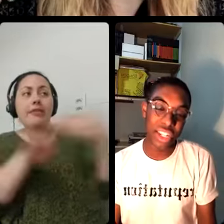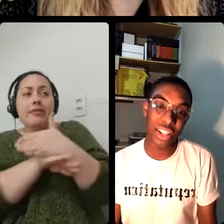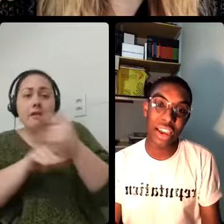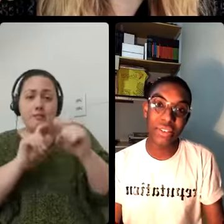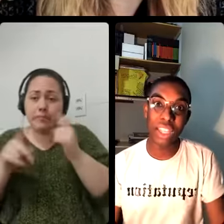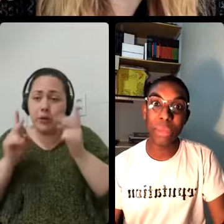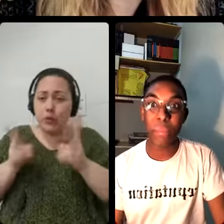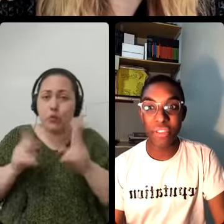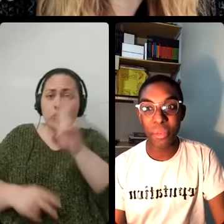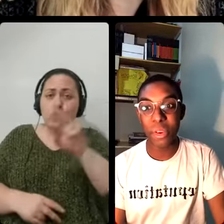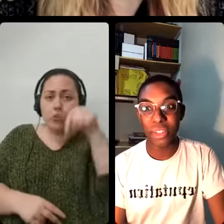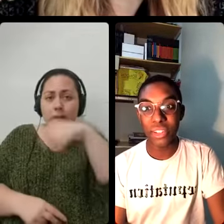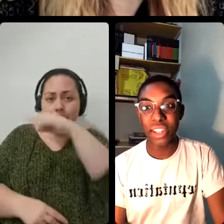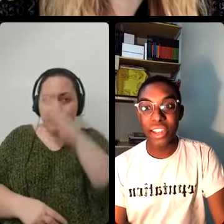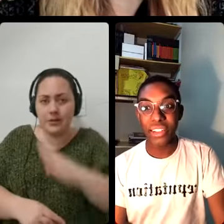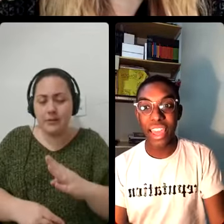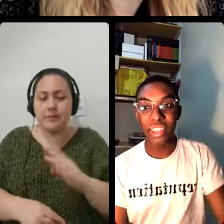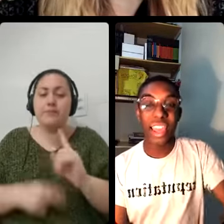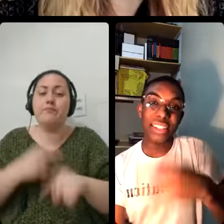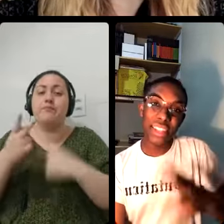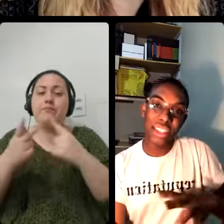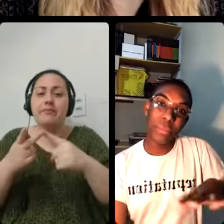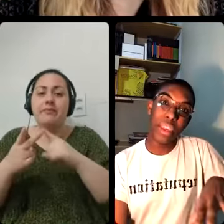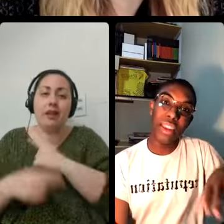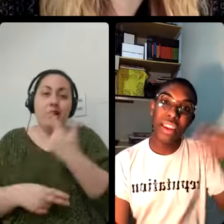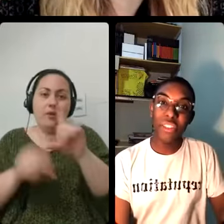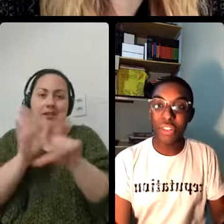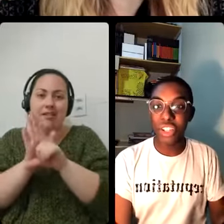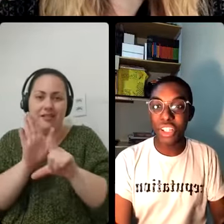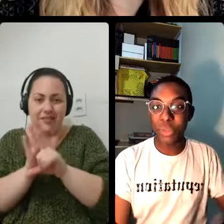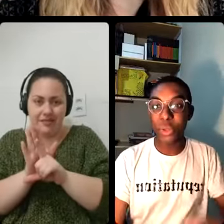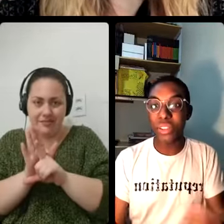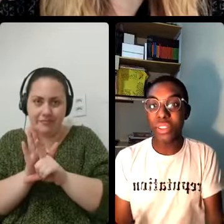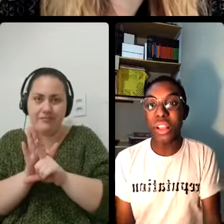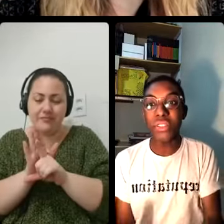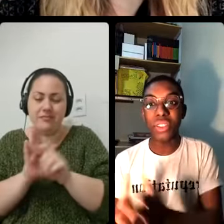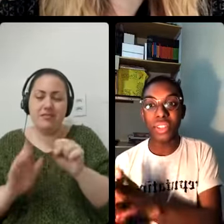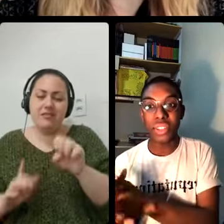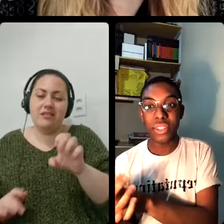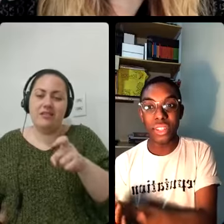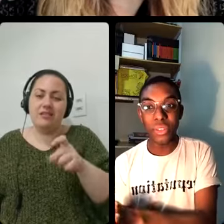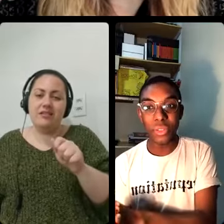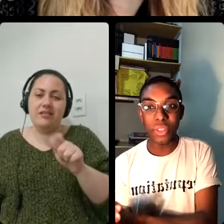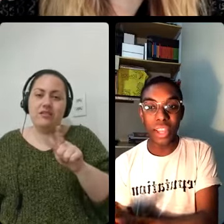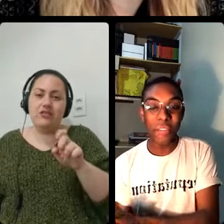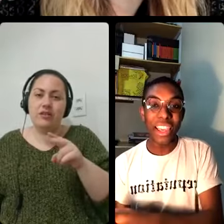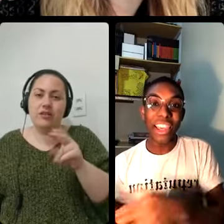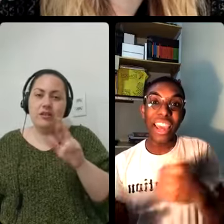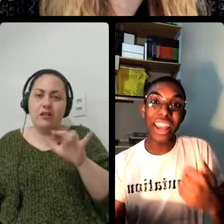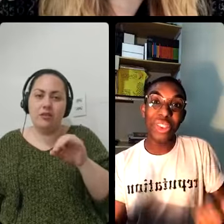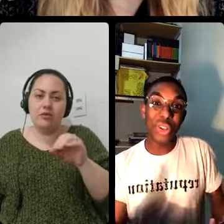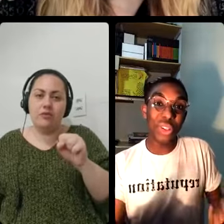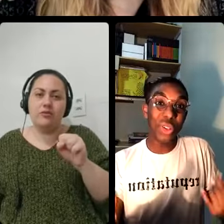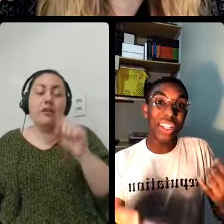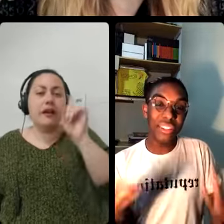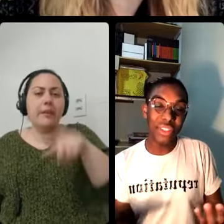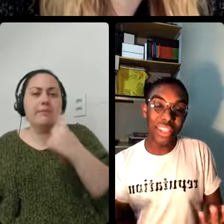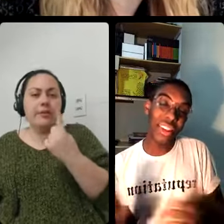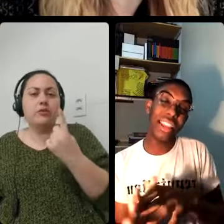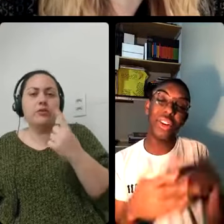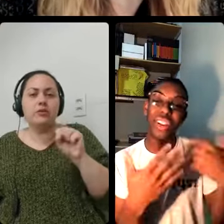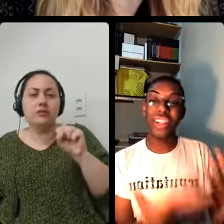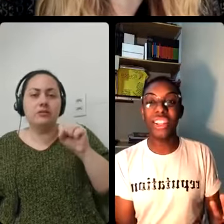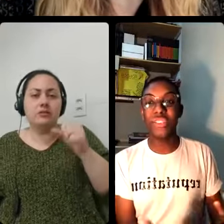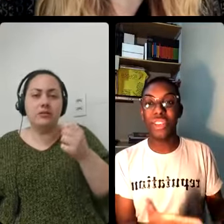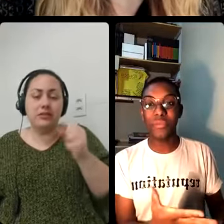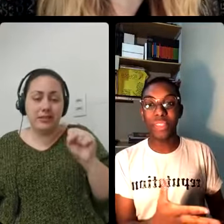de sexagenários, que também é bem famosa, né? Que daí essa daí também foi de 1885, né? E aí ele tornou livre, essa